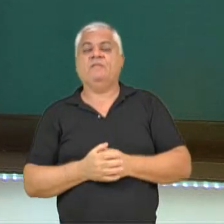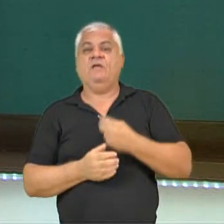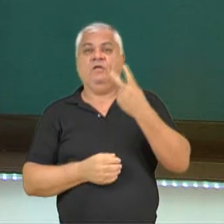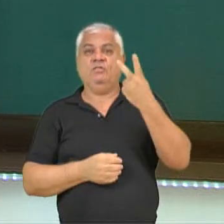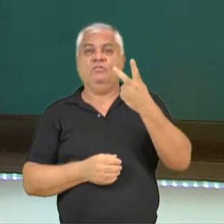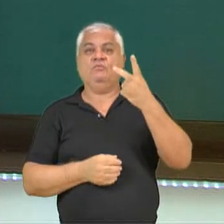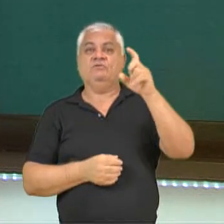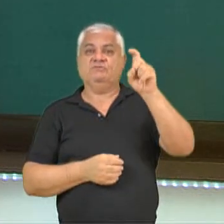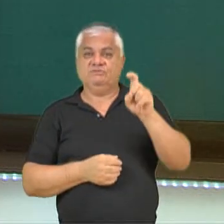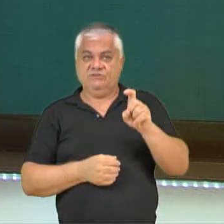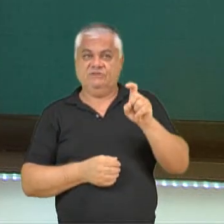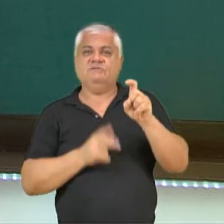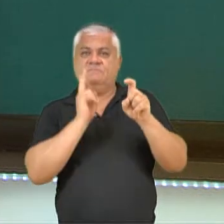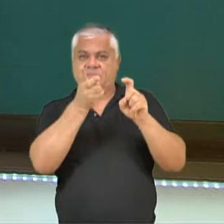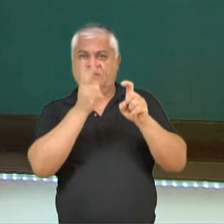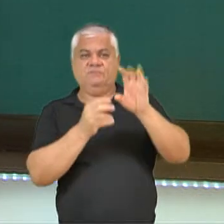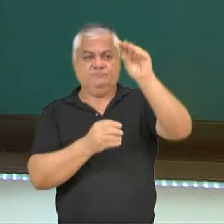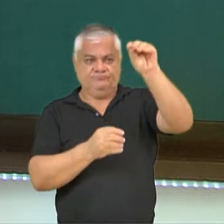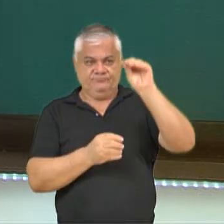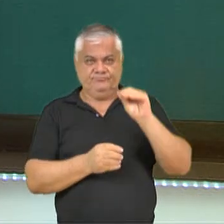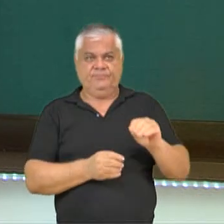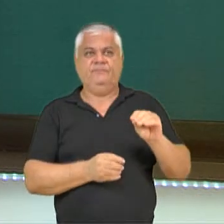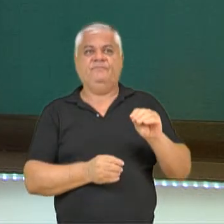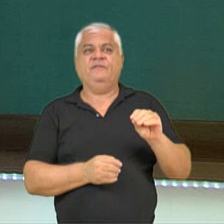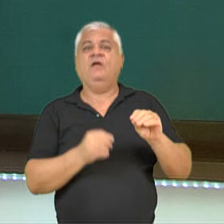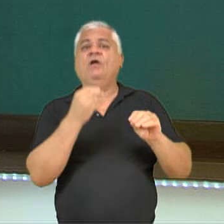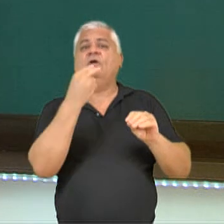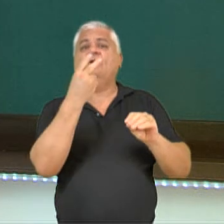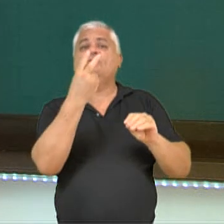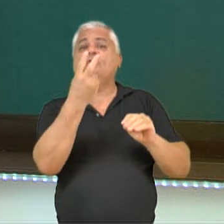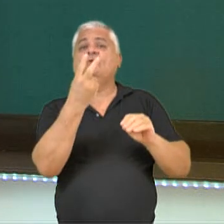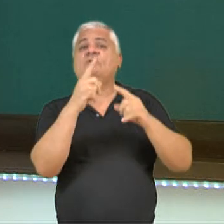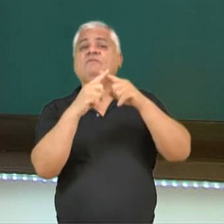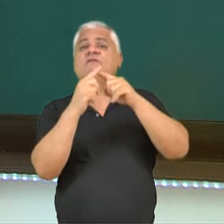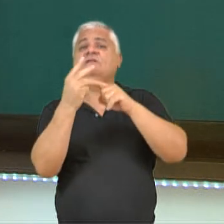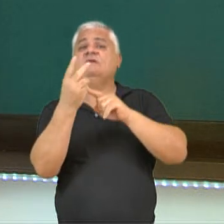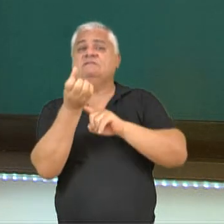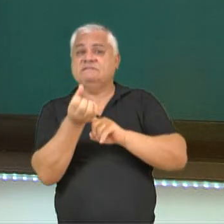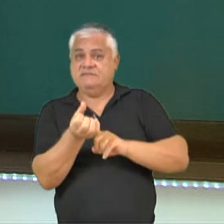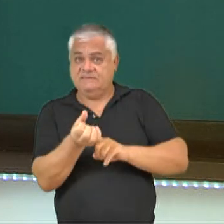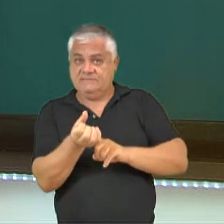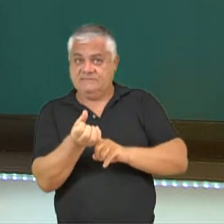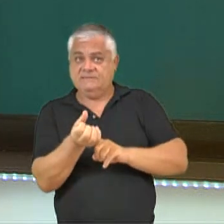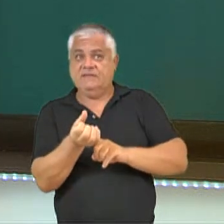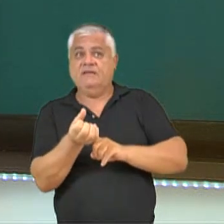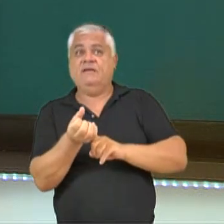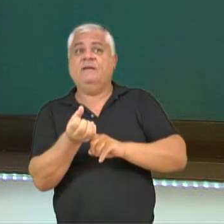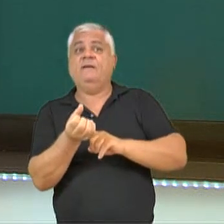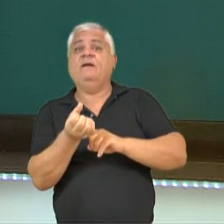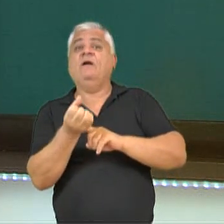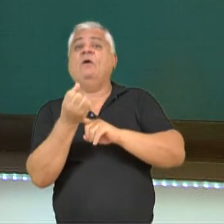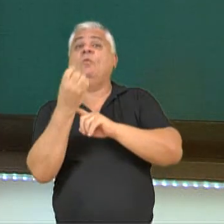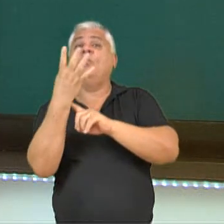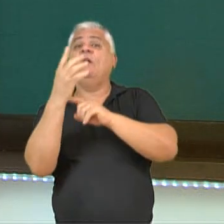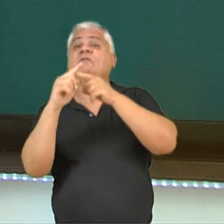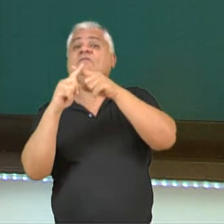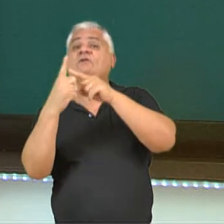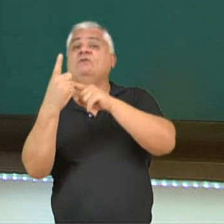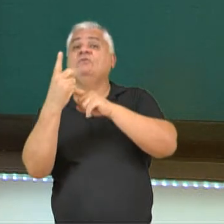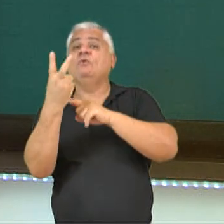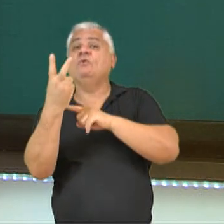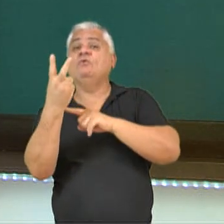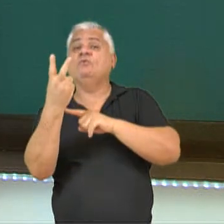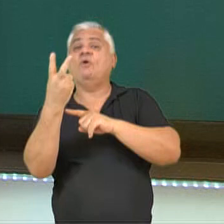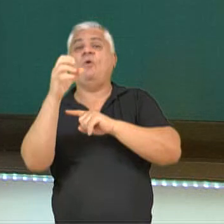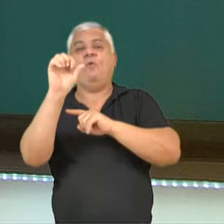2 vezes x é 2 vezes x, não tem o que fazer. Menos 2 vezes 3, 6. 4 vezes 2x,